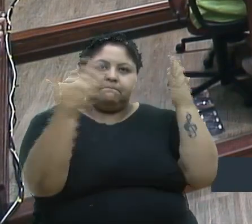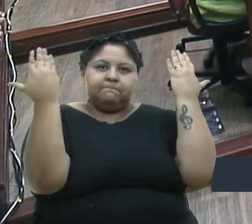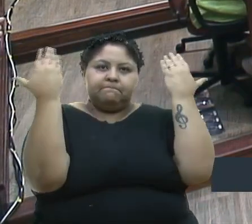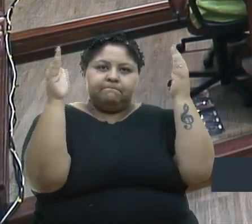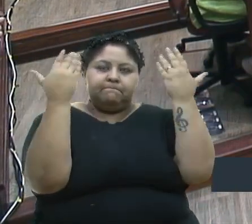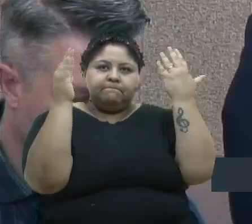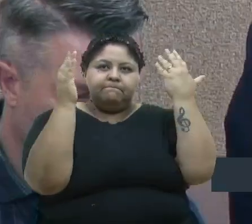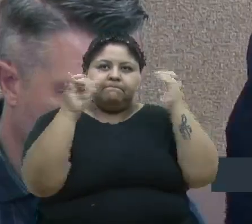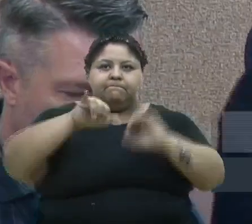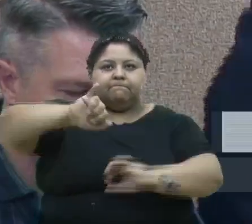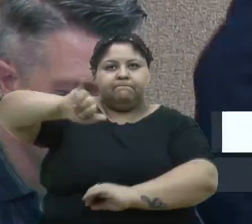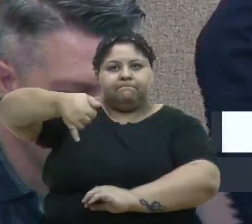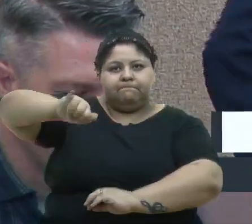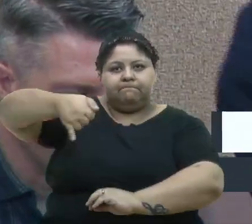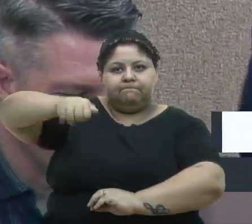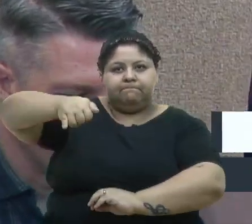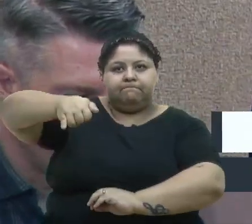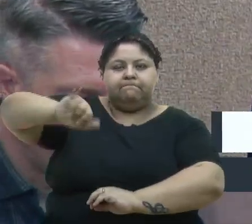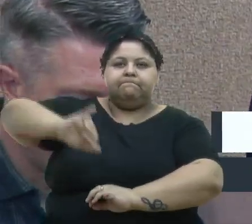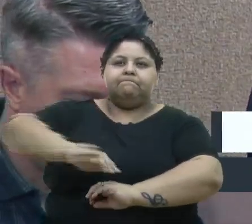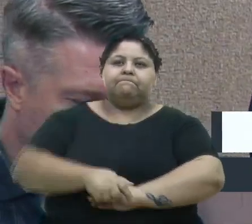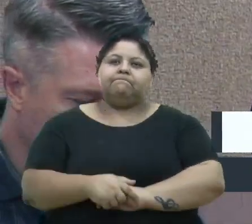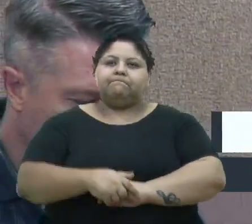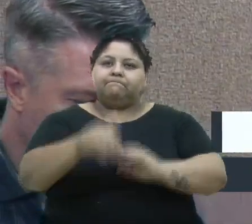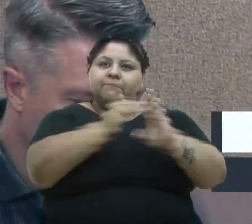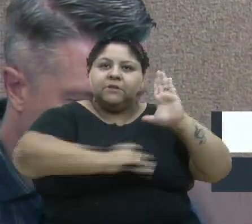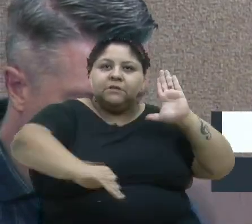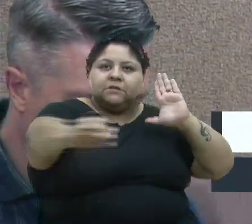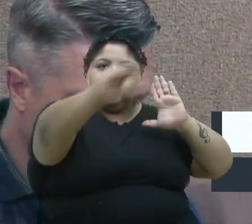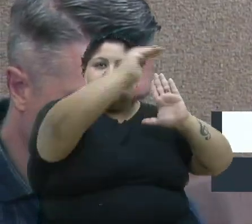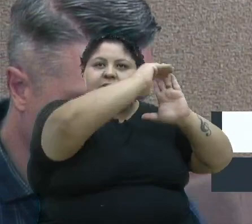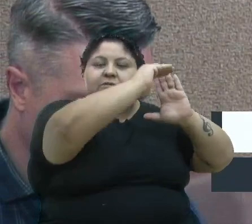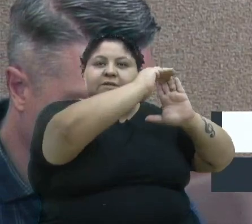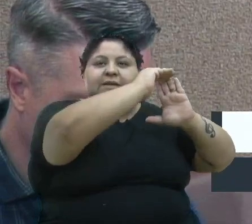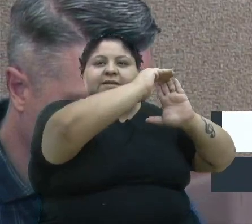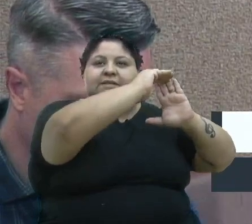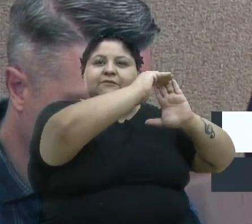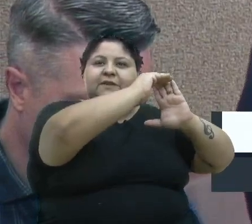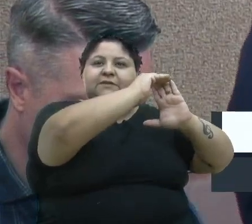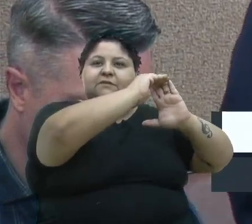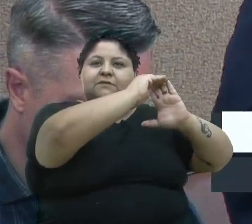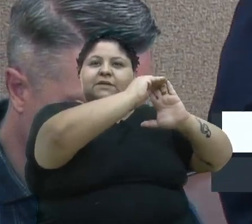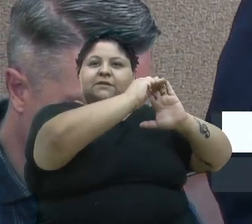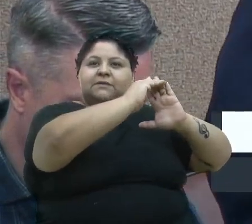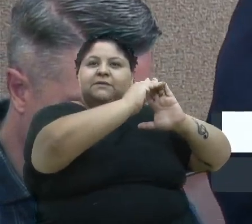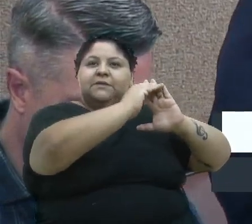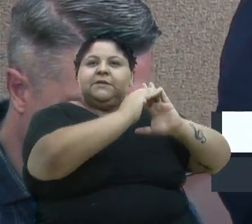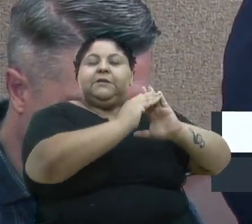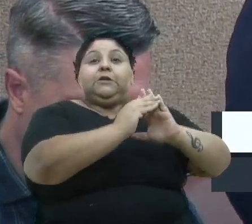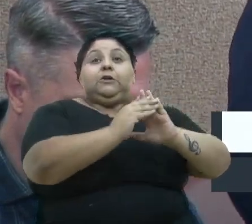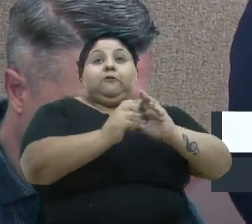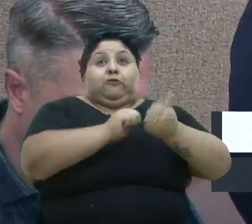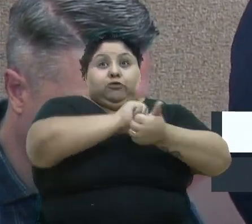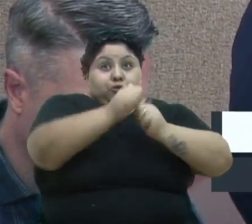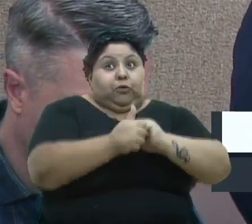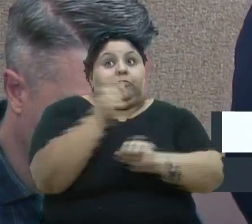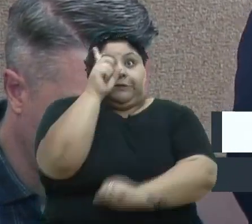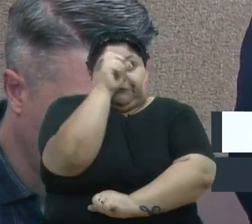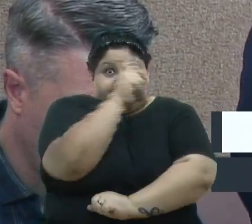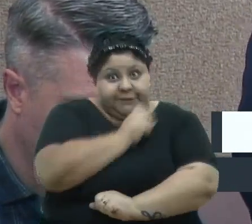Esporte Clube Juventude, que subiu de divisão, né? Depois de um jogo dramático. Ontem eu